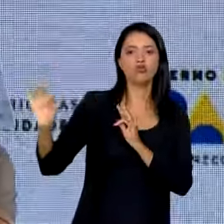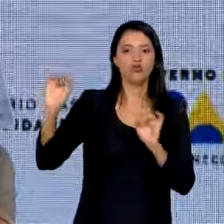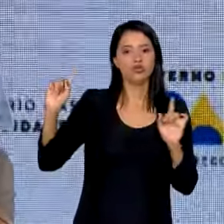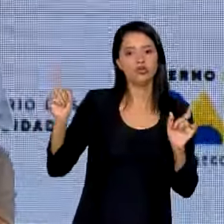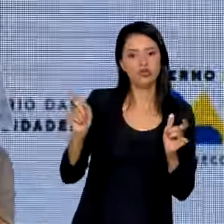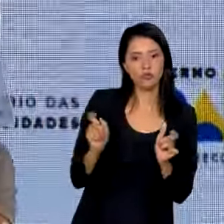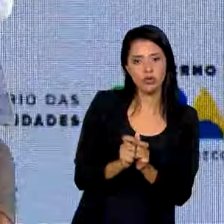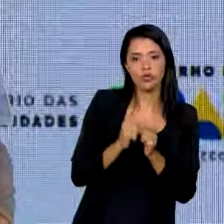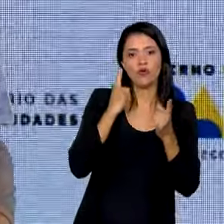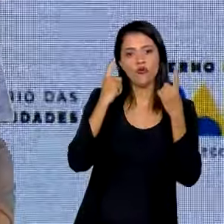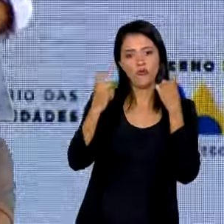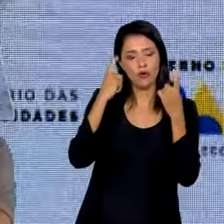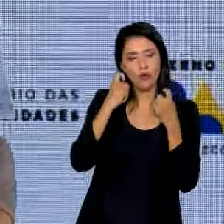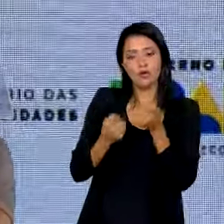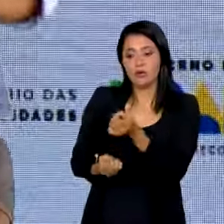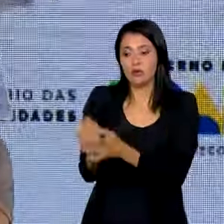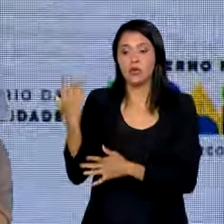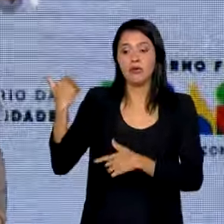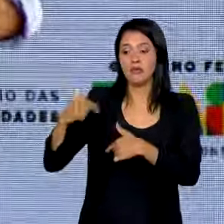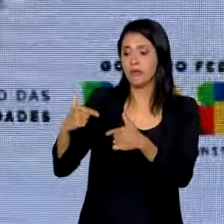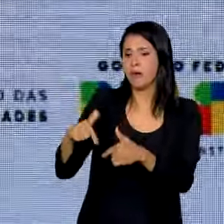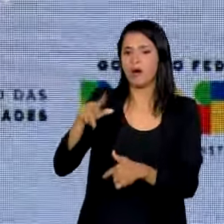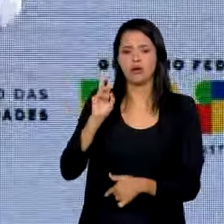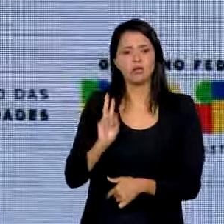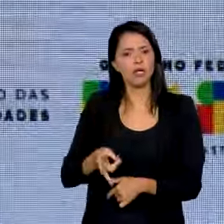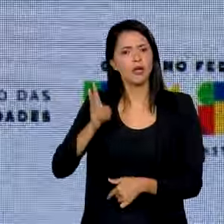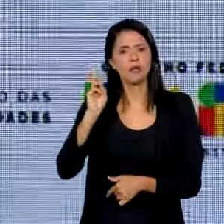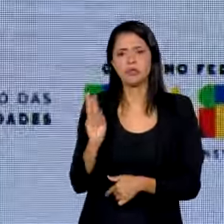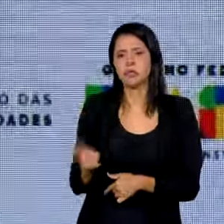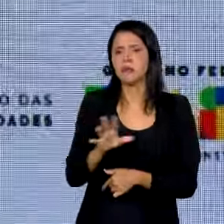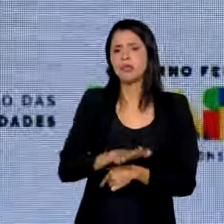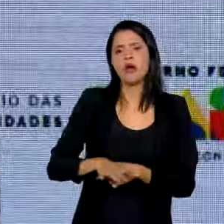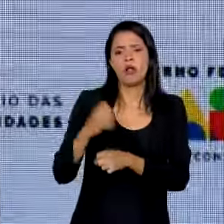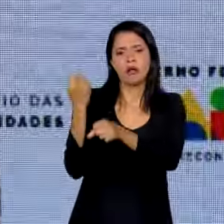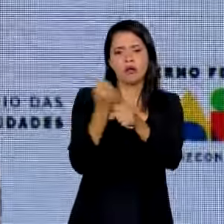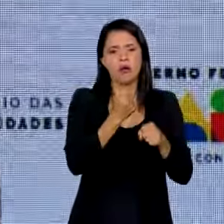violência e gera emprego o tempo todo na construção para a cidade.